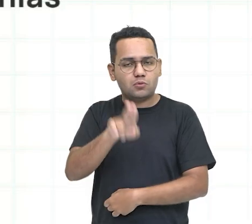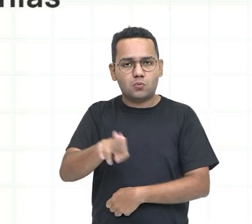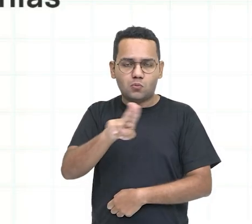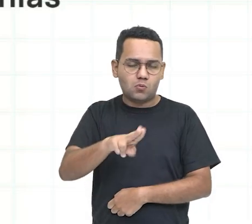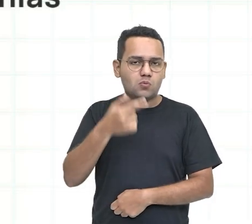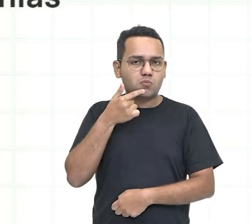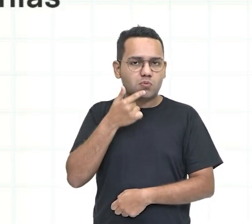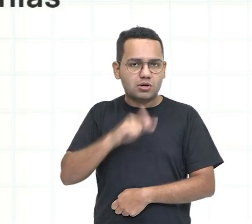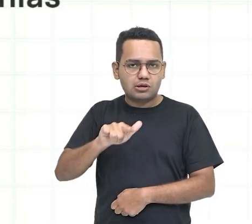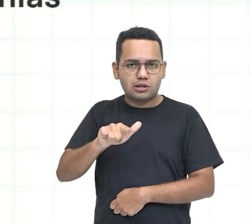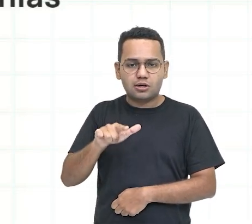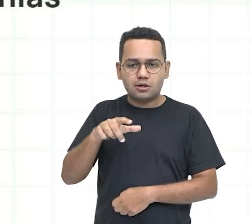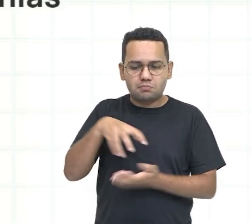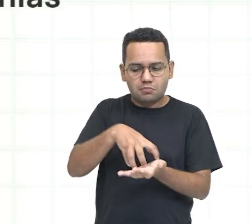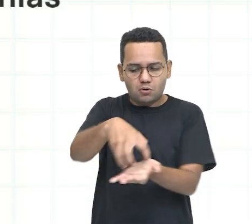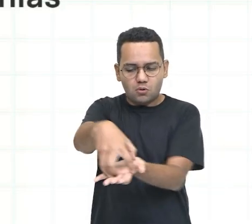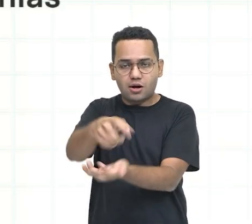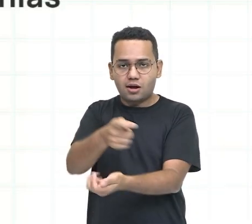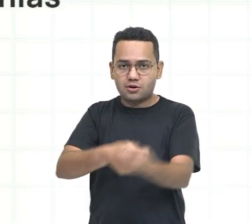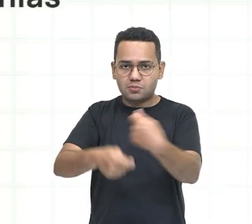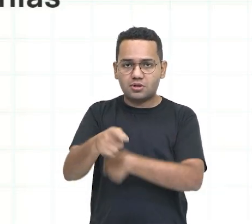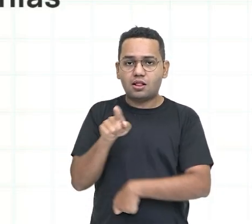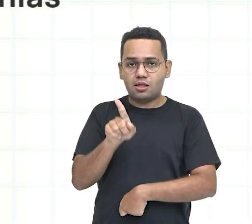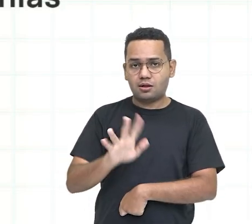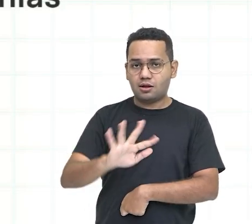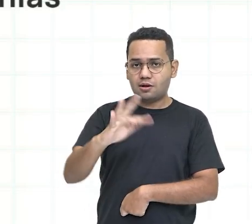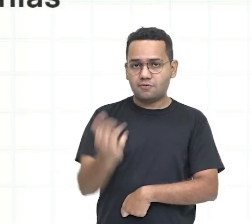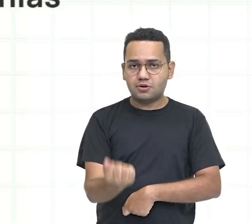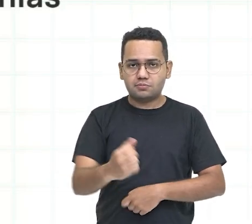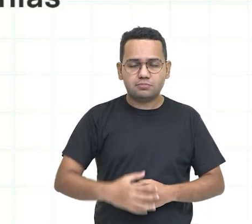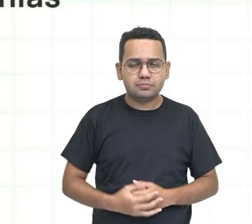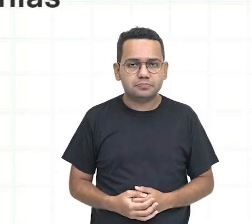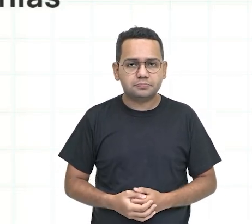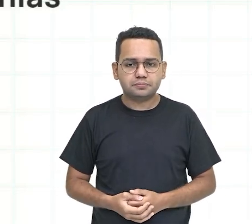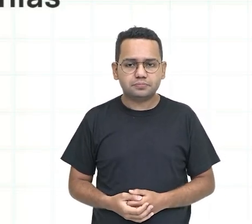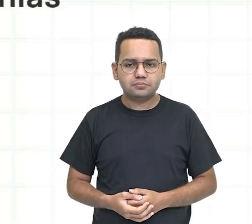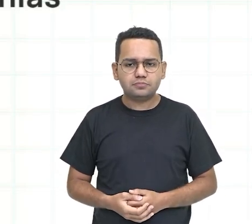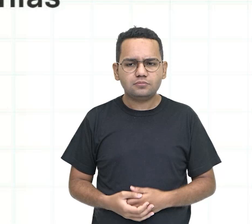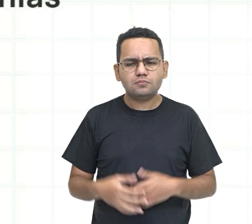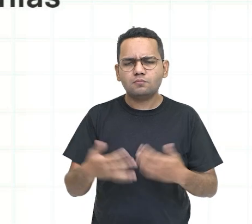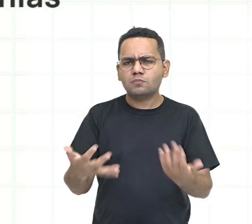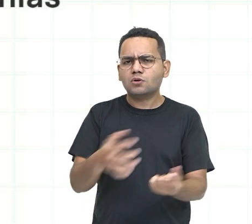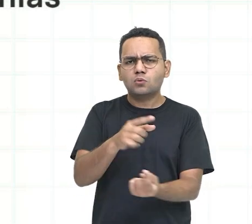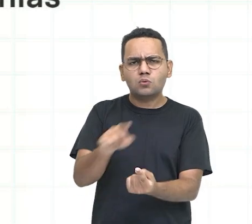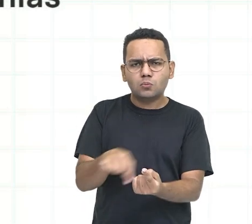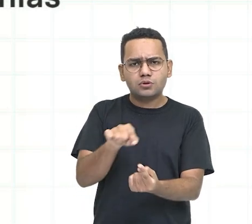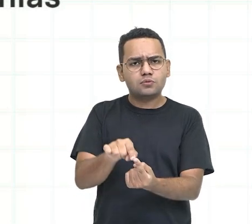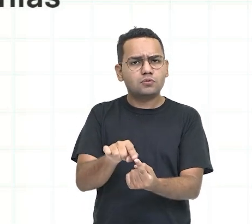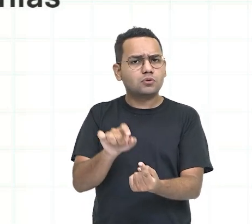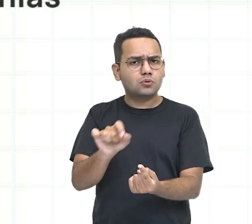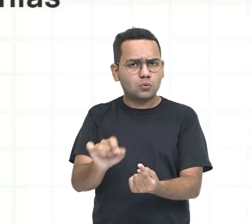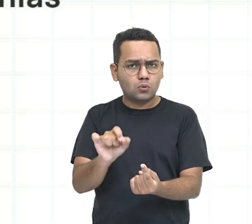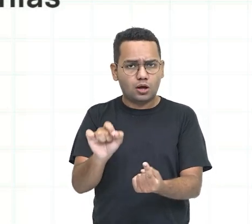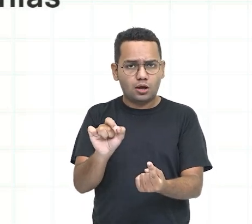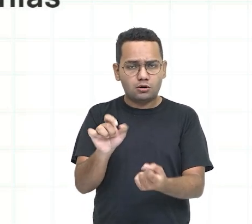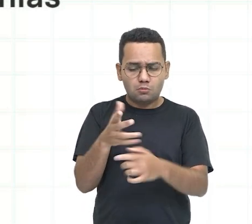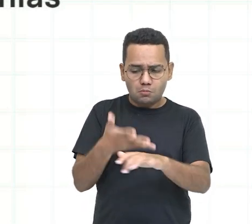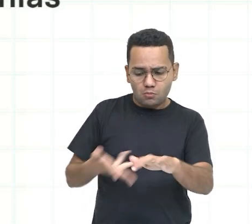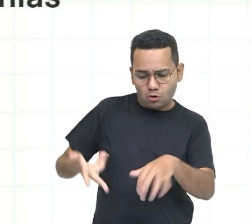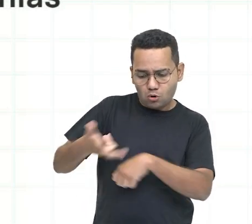africanas? Então, qual foi o principal motivo que eles promoveram esse uso do inglês nas